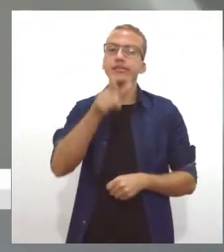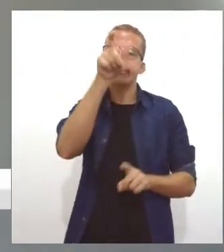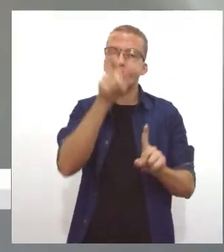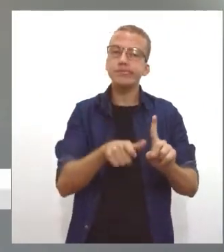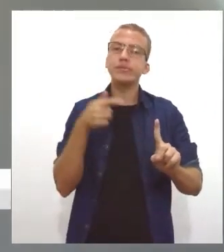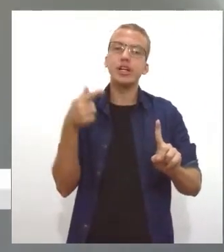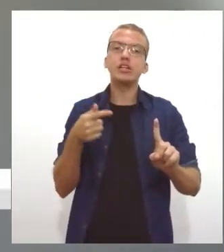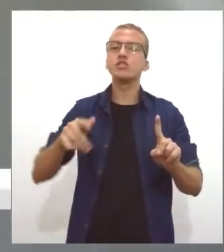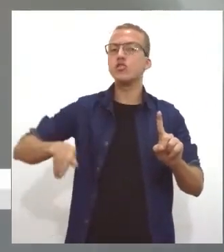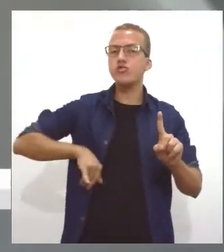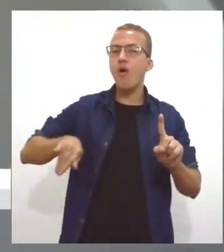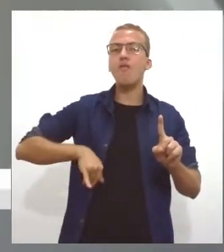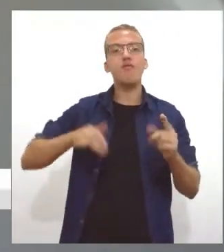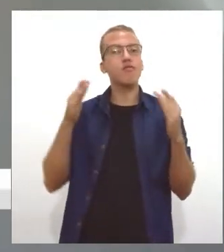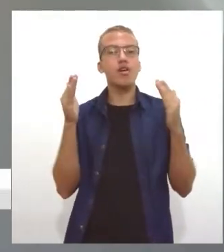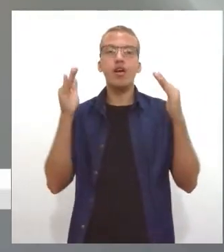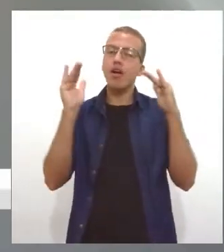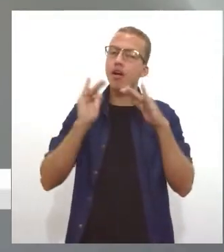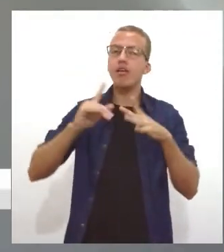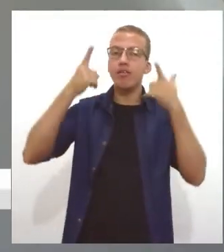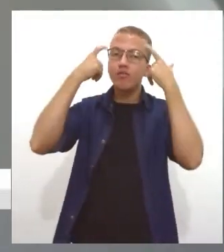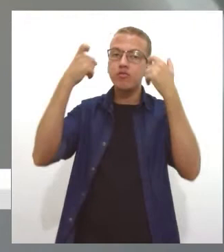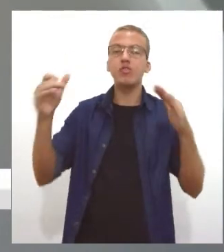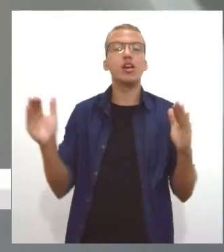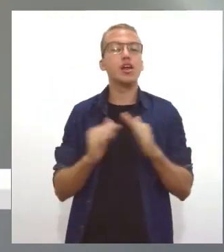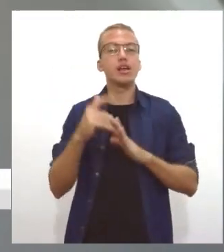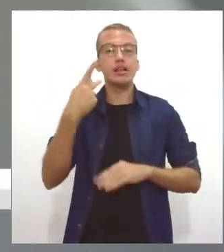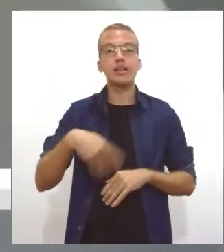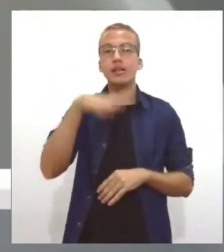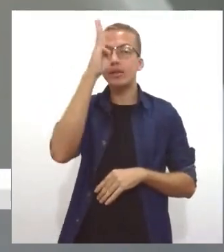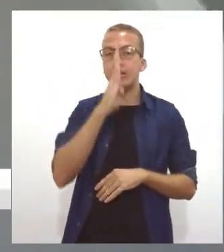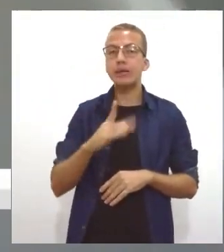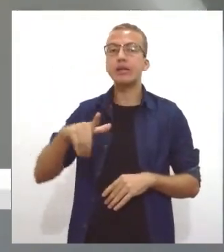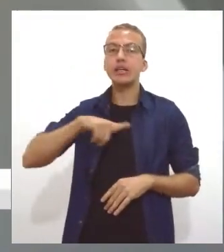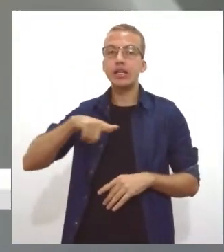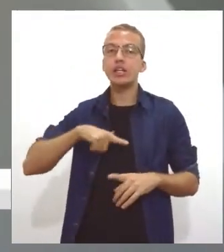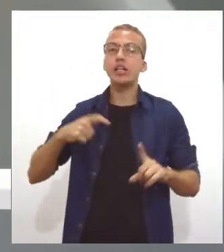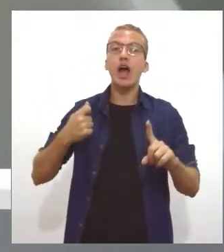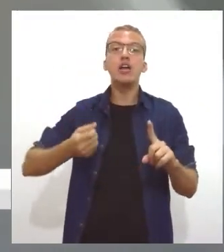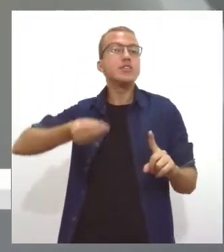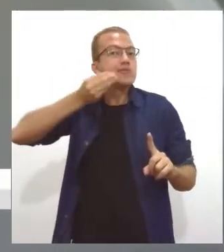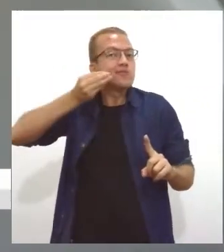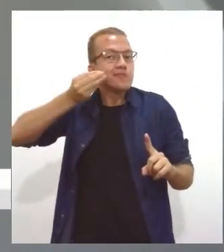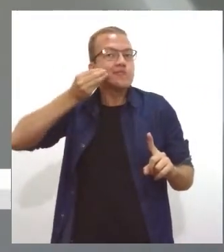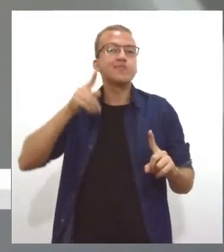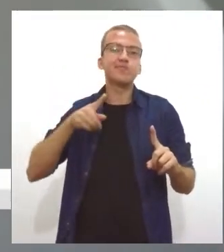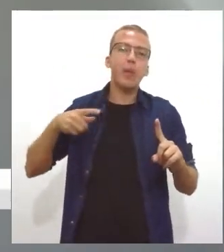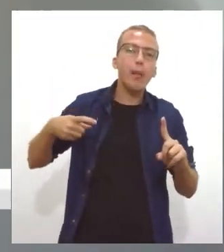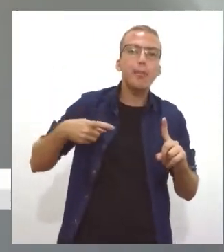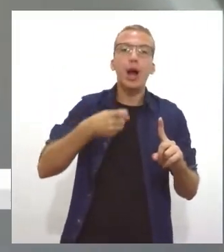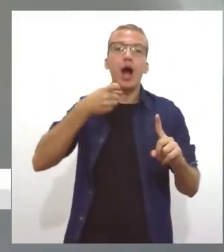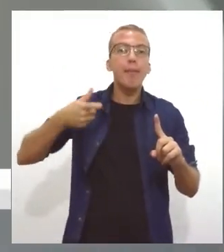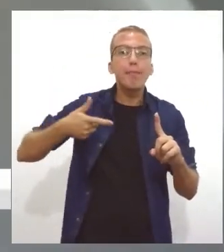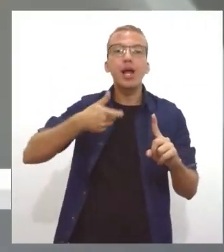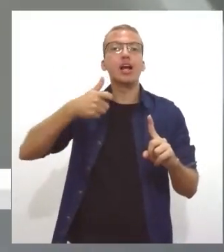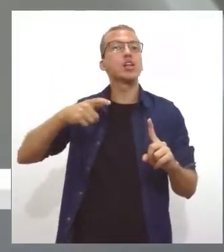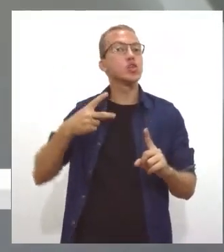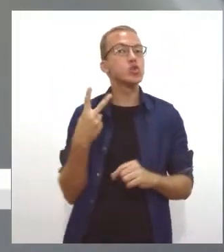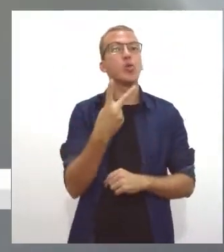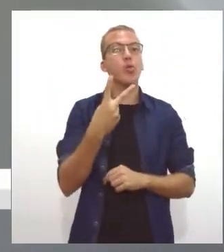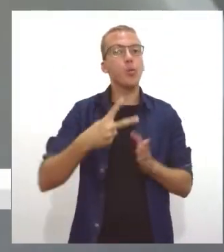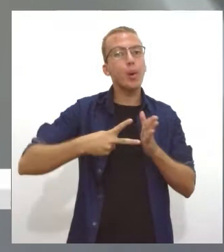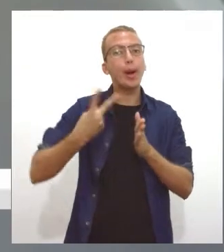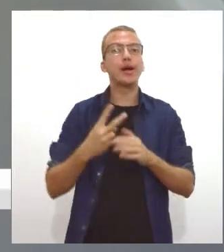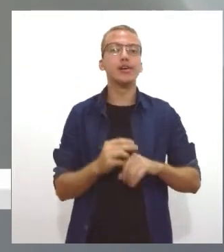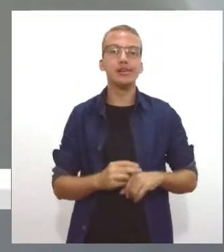do Brasil, a Maria da Penha, que ela foi vítima de duas tentativas consecutivas de homicídio, e na época ela